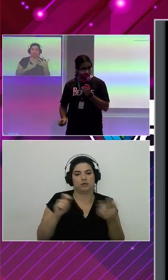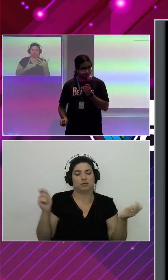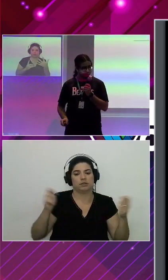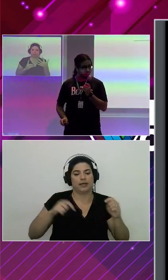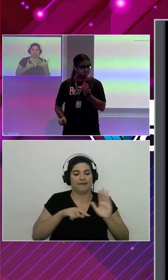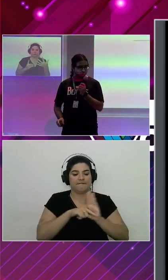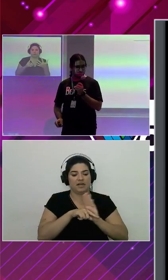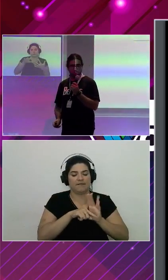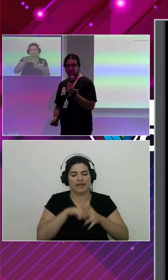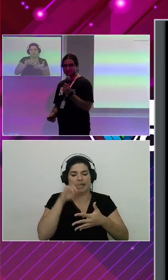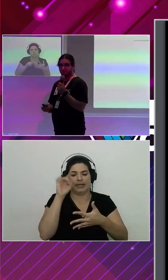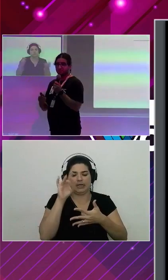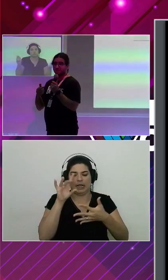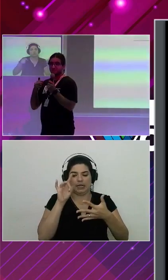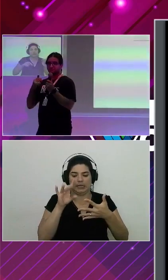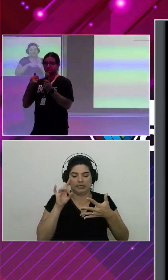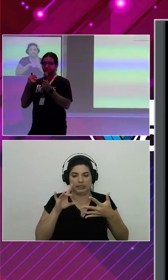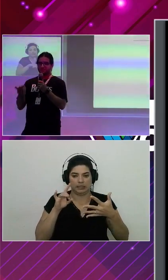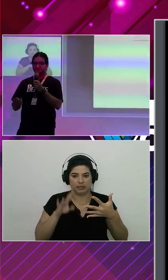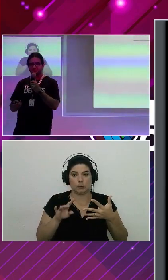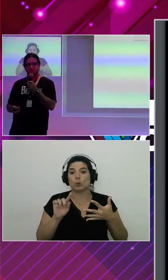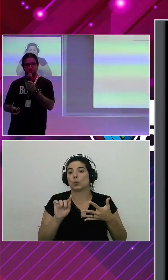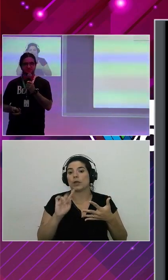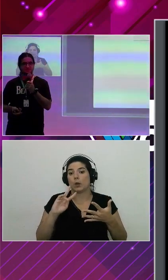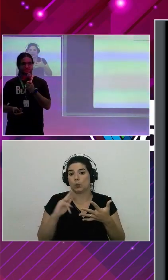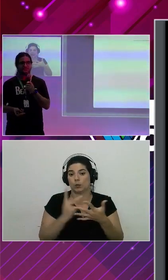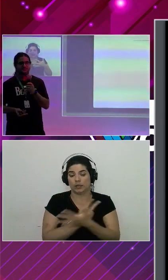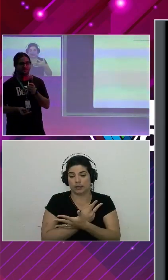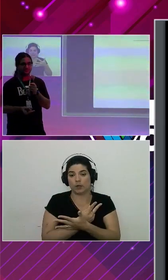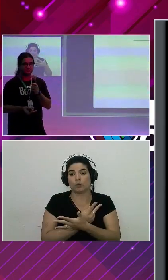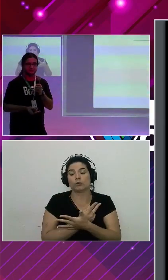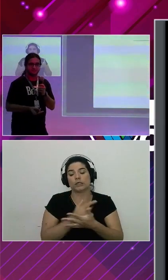dos passos que aconteceu e fazer asserções em